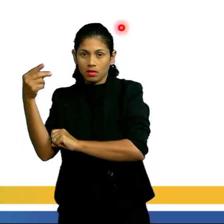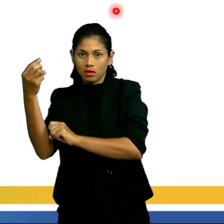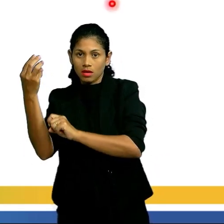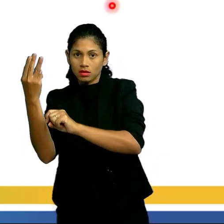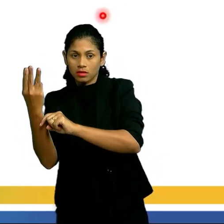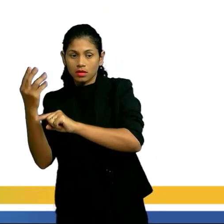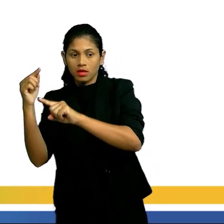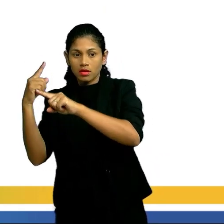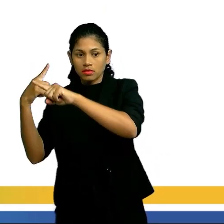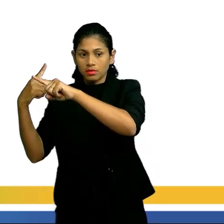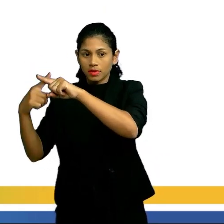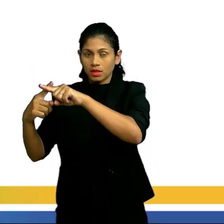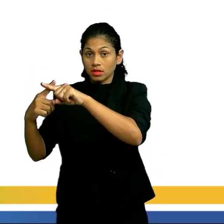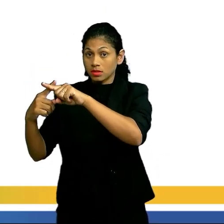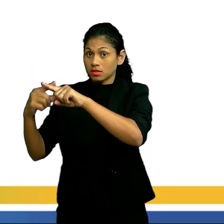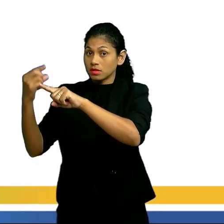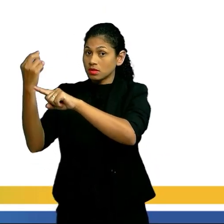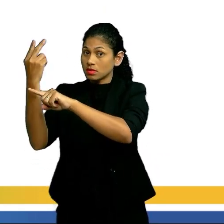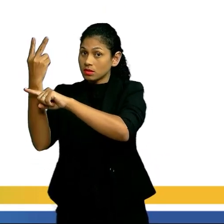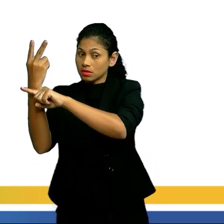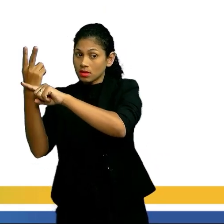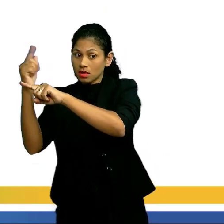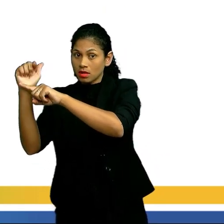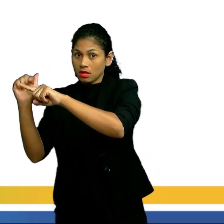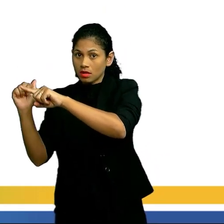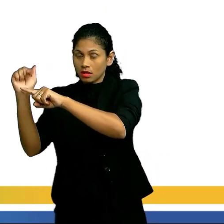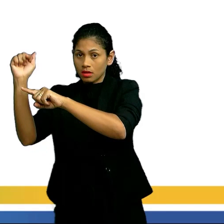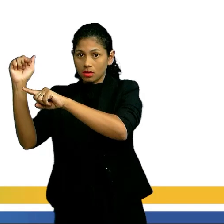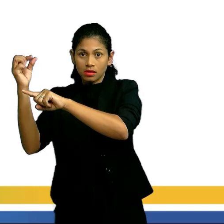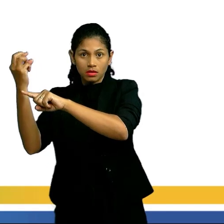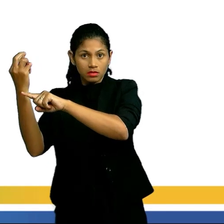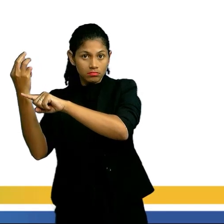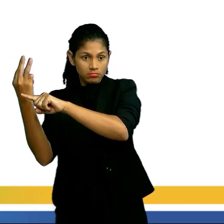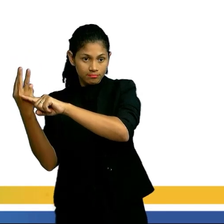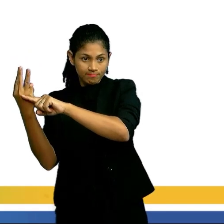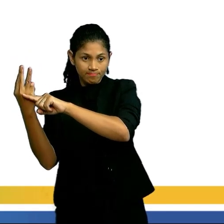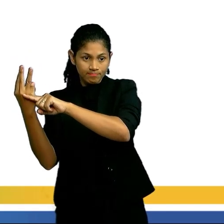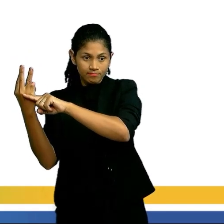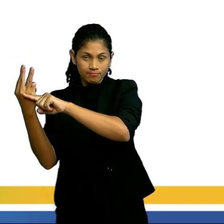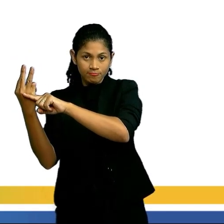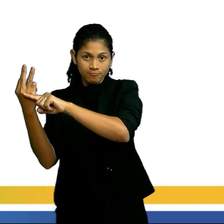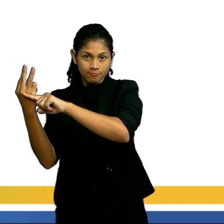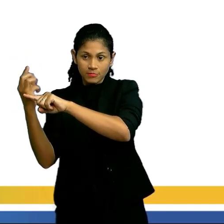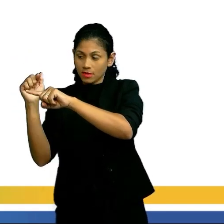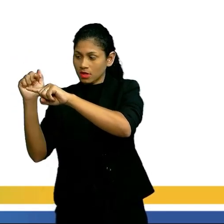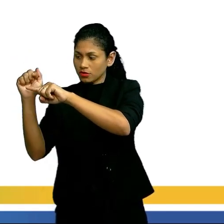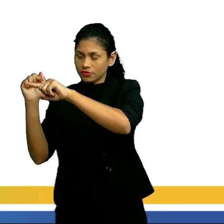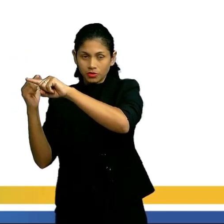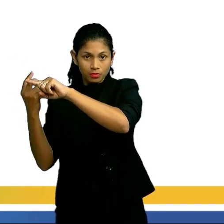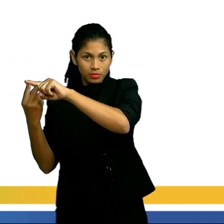ok? Como a gente pode observar aqui, ó, esse 2 é exatamente esse 2 aqui.